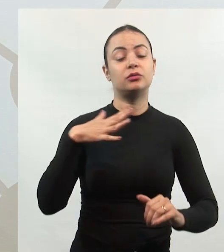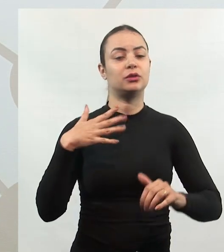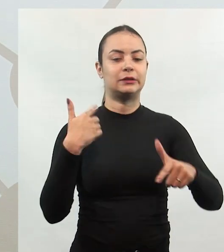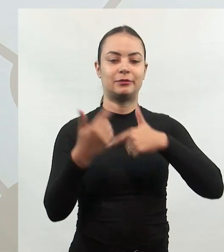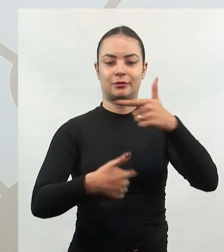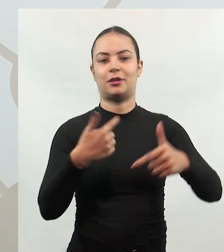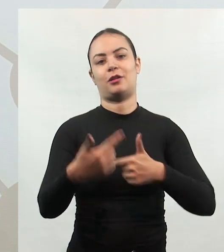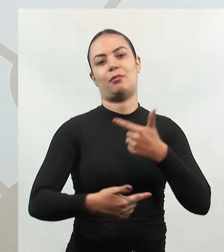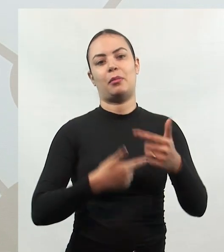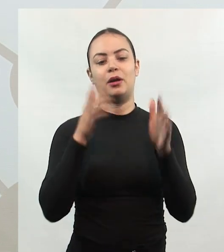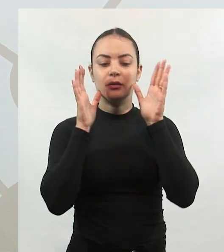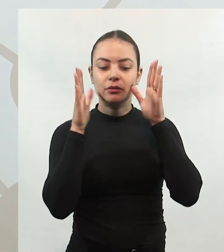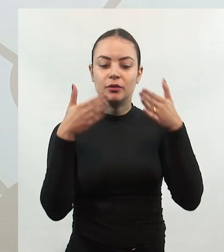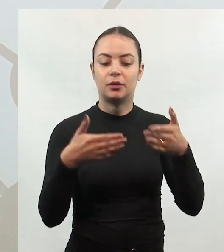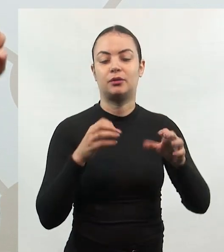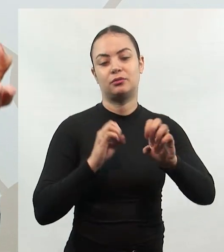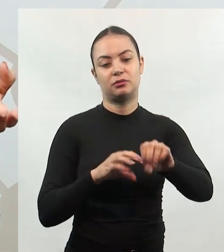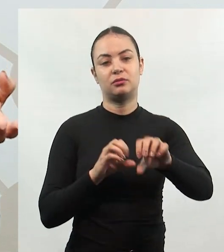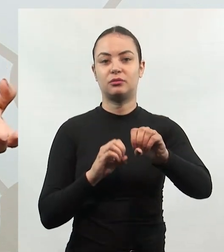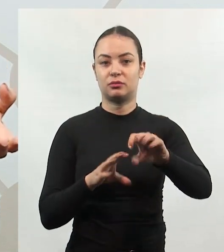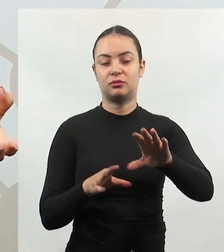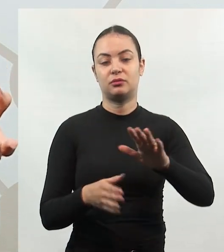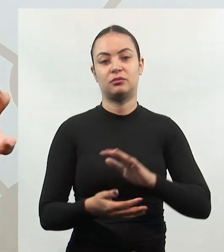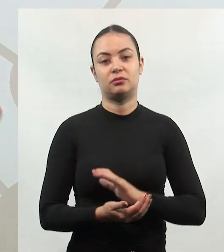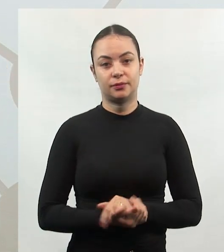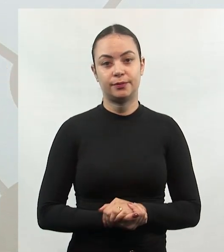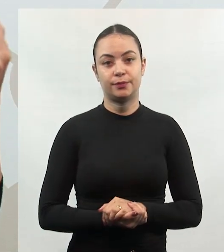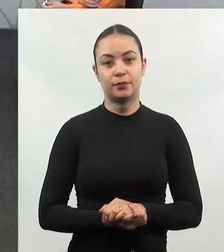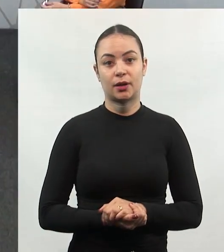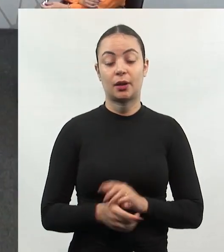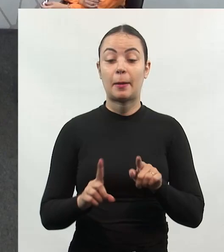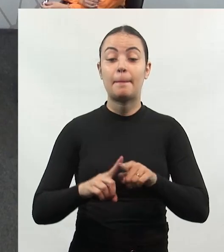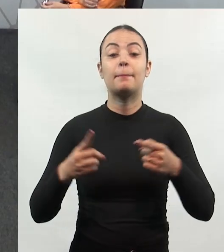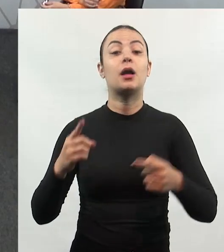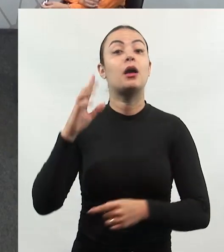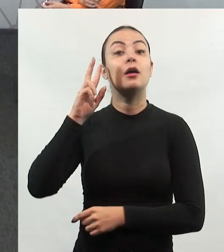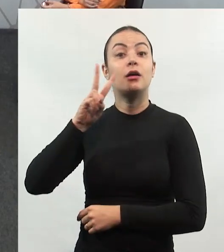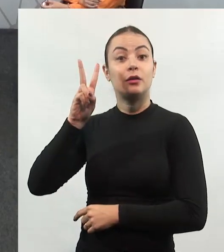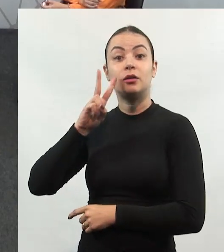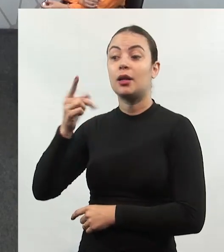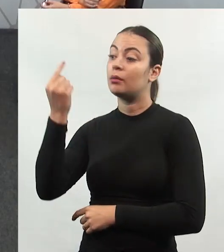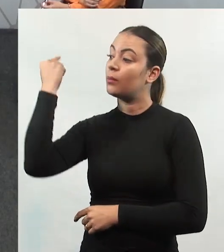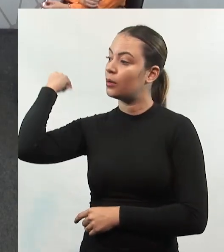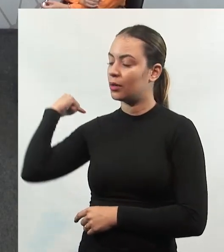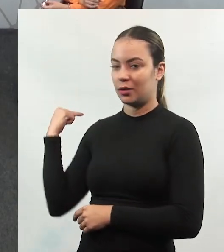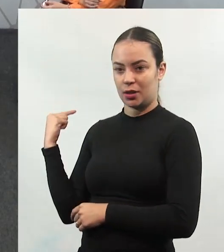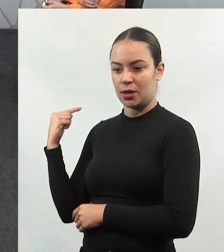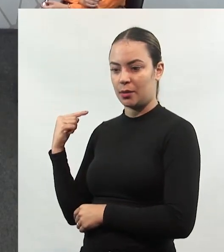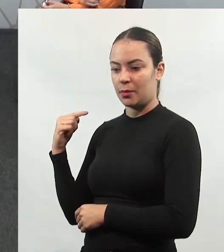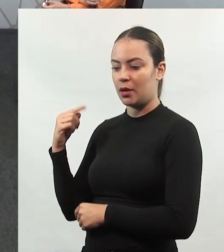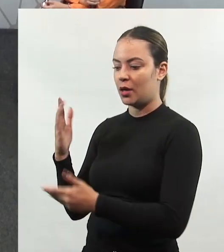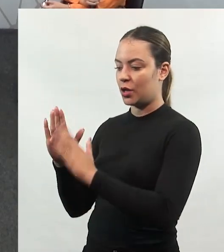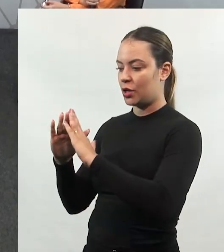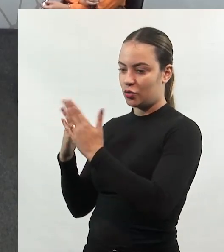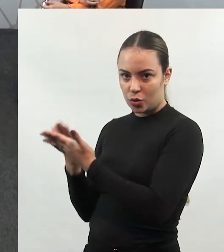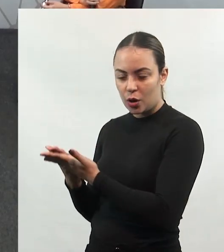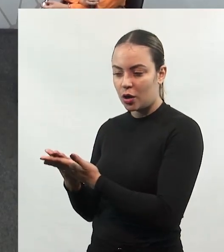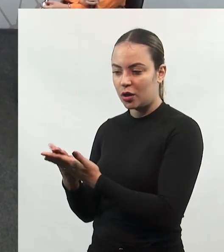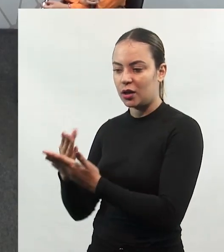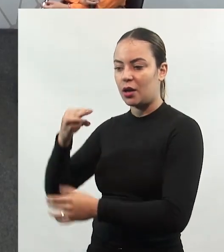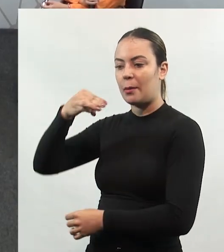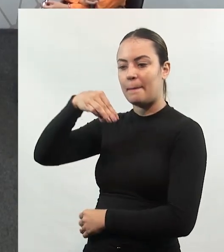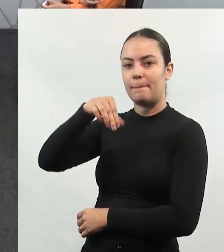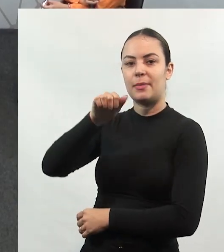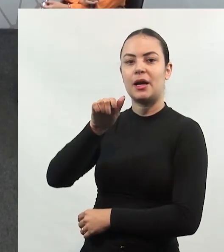formação completa ajuda a gente a interpretar as realidades, né? Por exemplo, a realidade social, política do nosso país, as